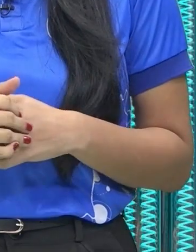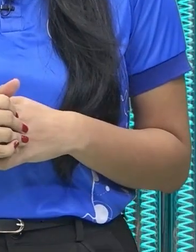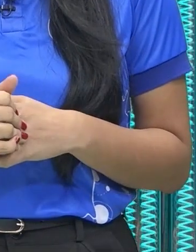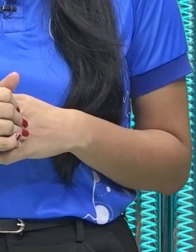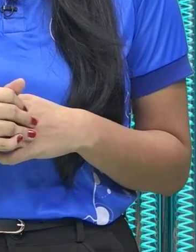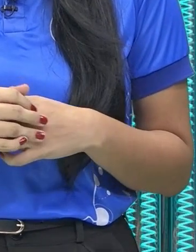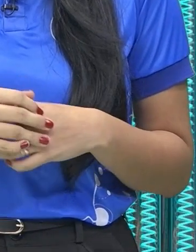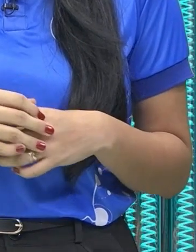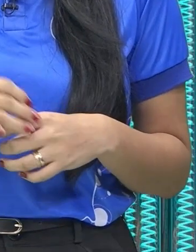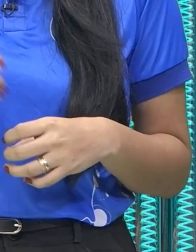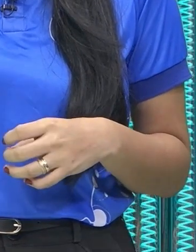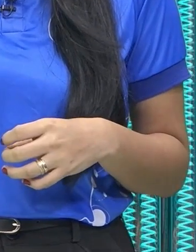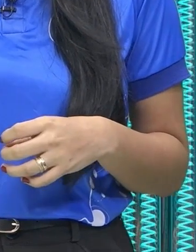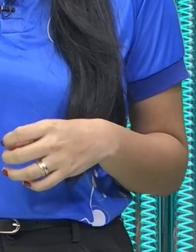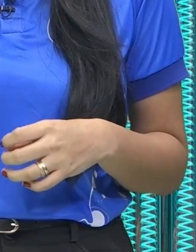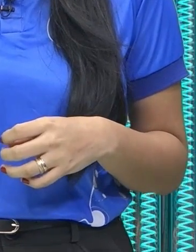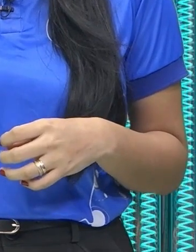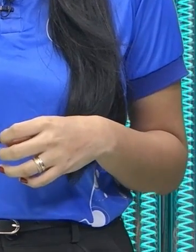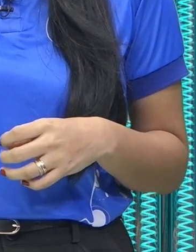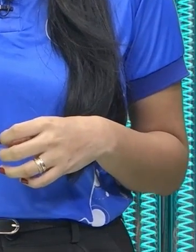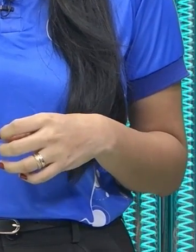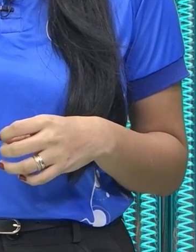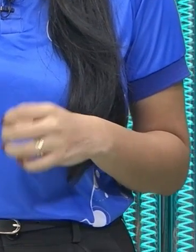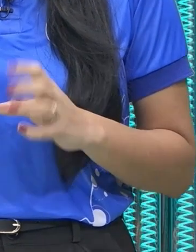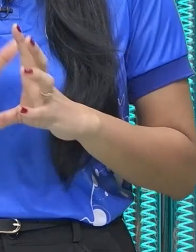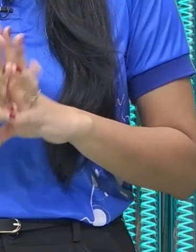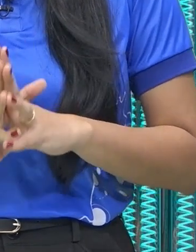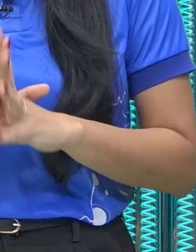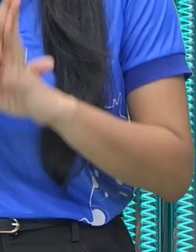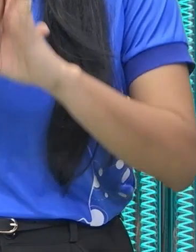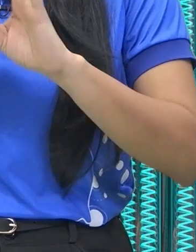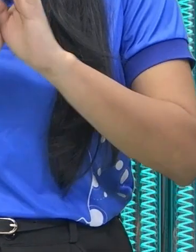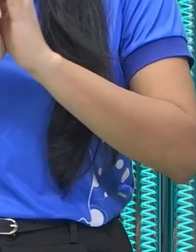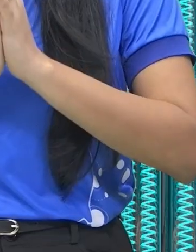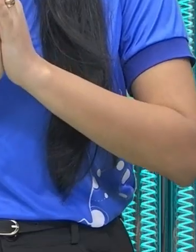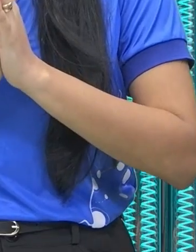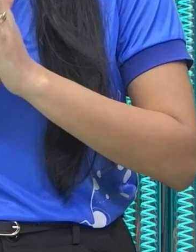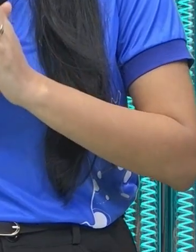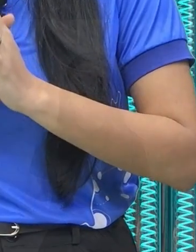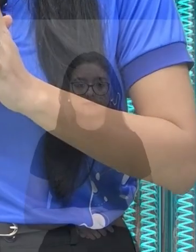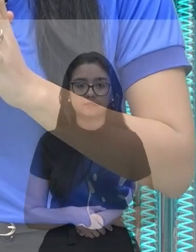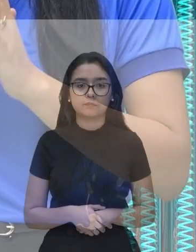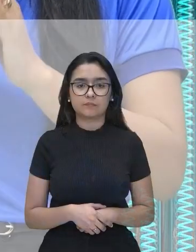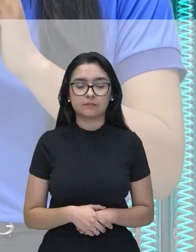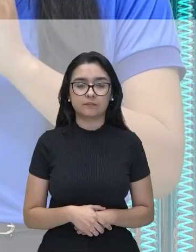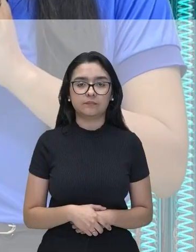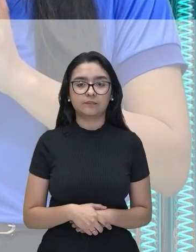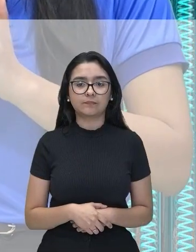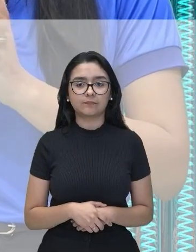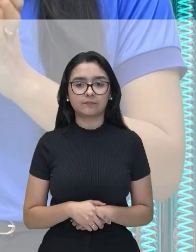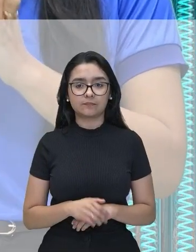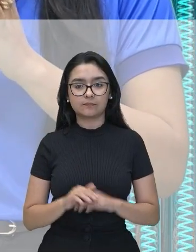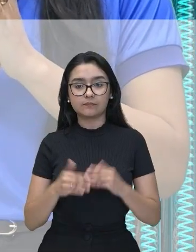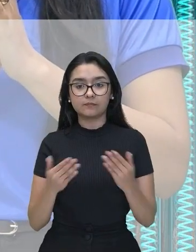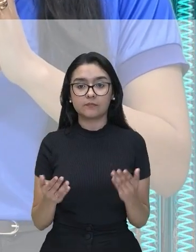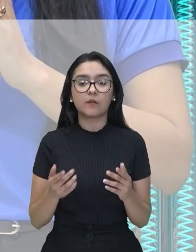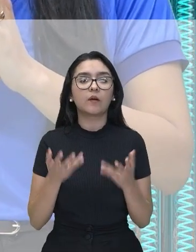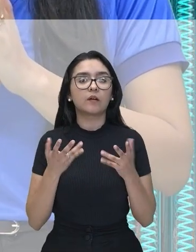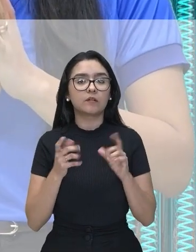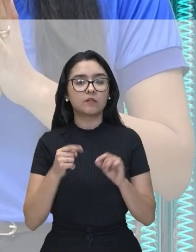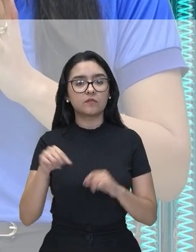usar, useful, útil. Então, o que eu quero que vocês entendam é que o full é